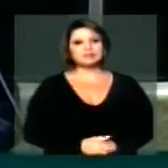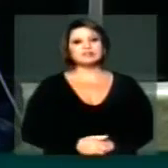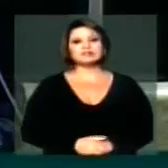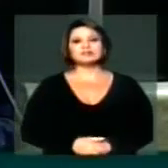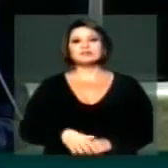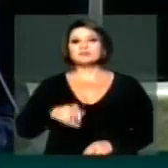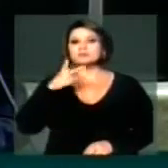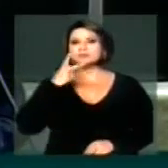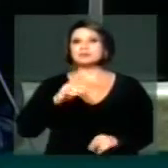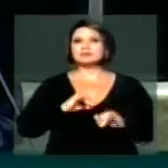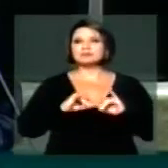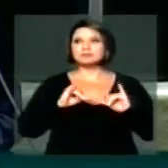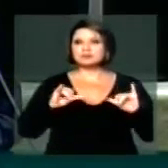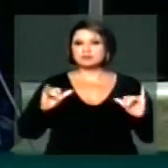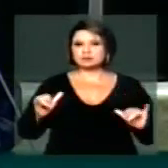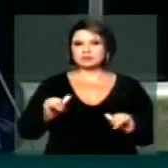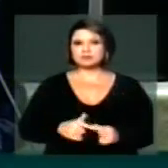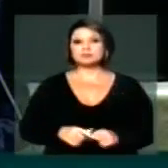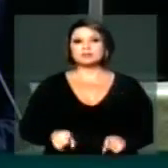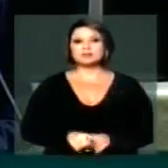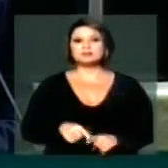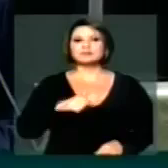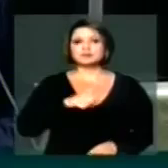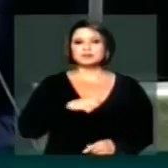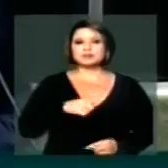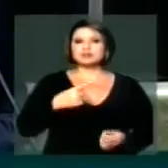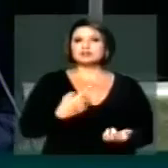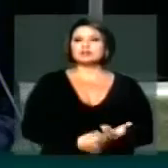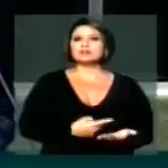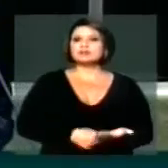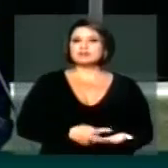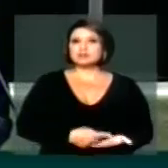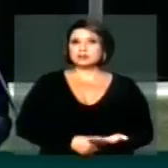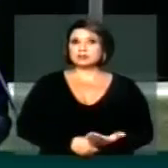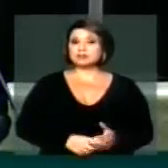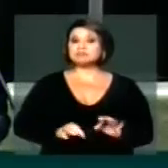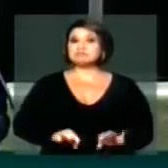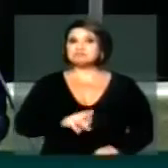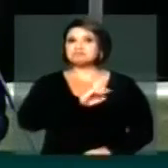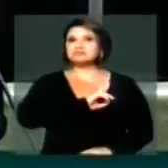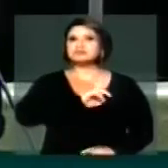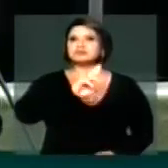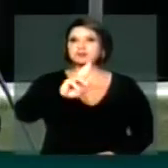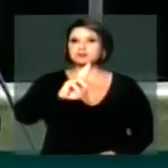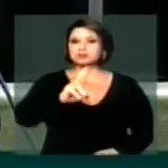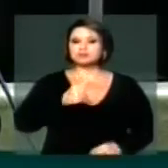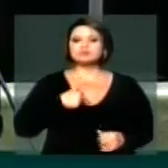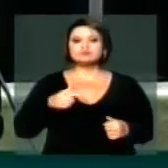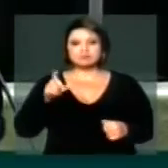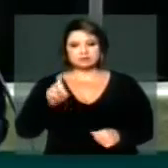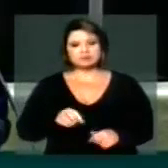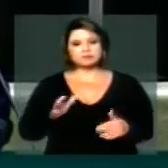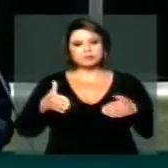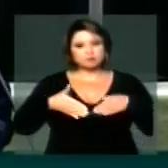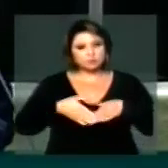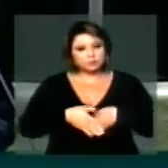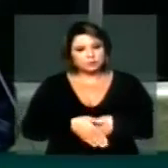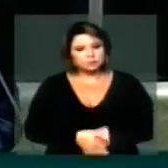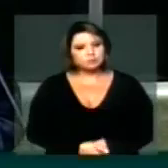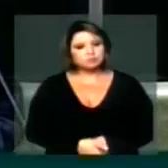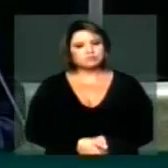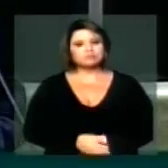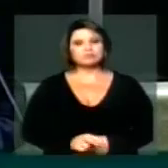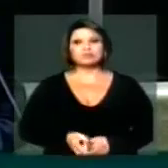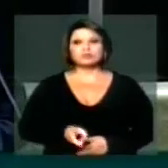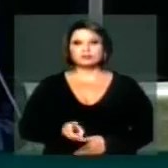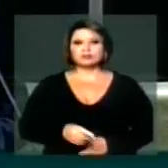para registrar que assumi essa incumbência com humildade,